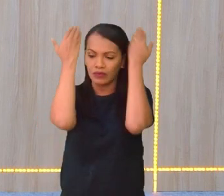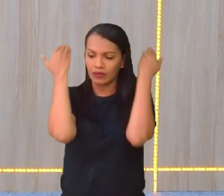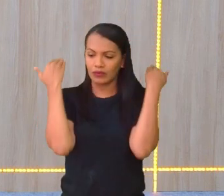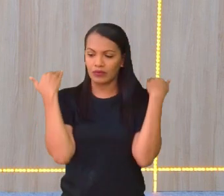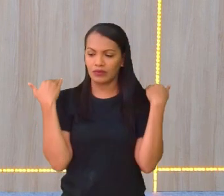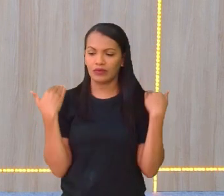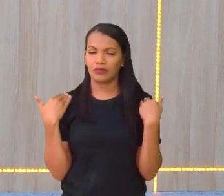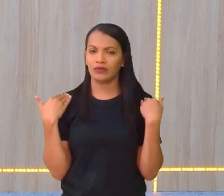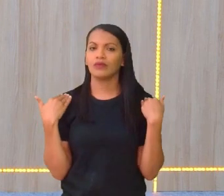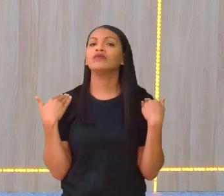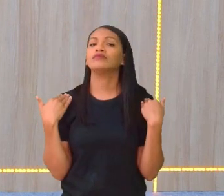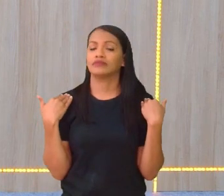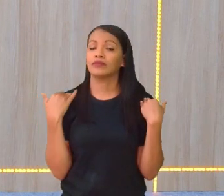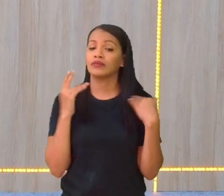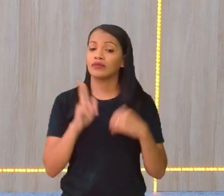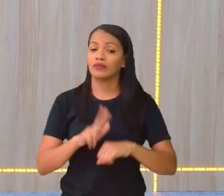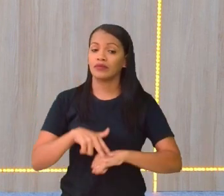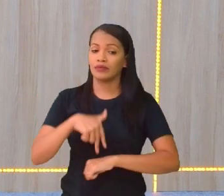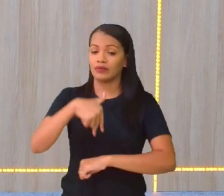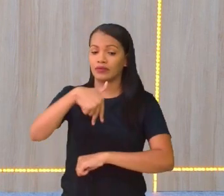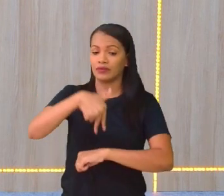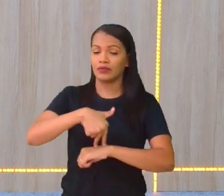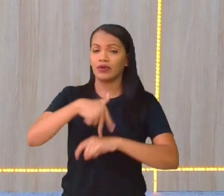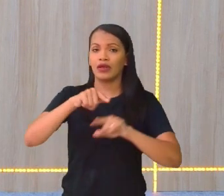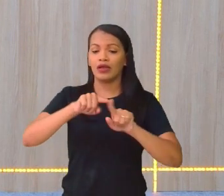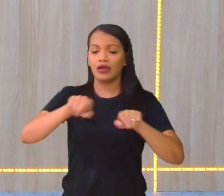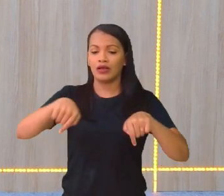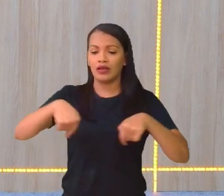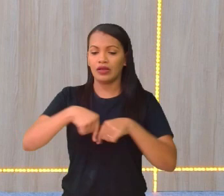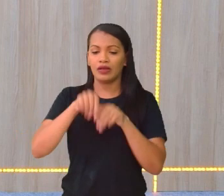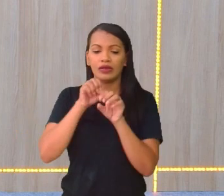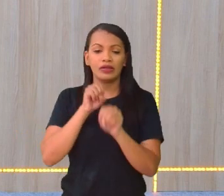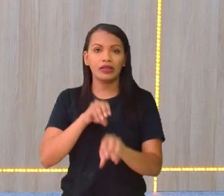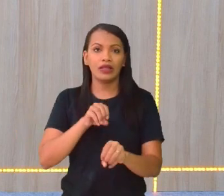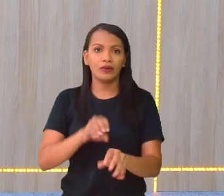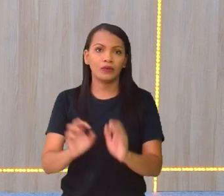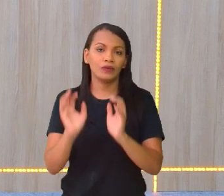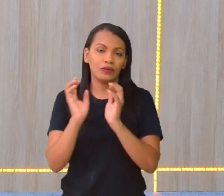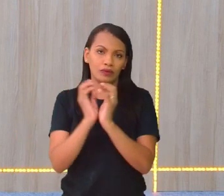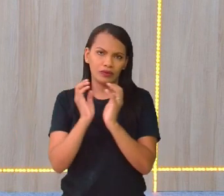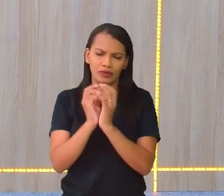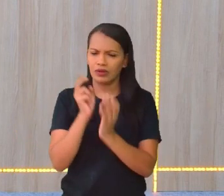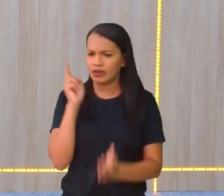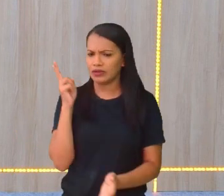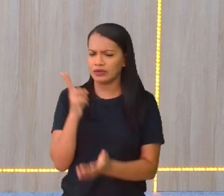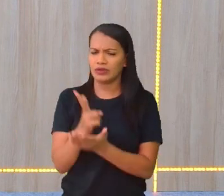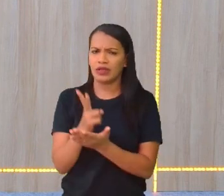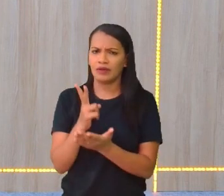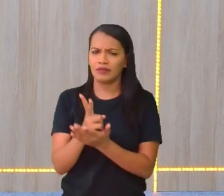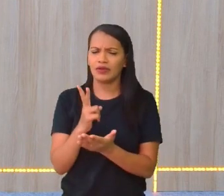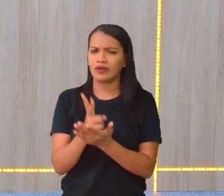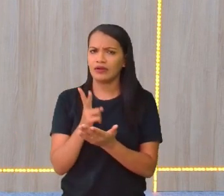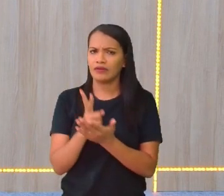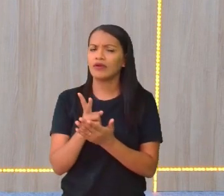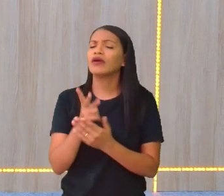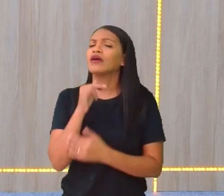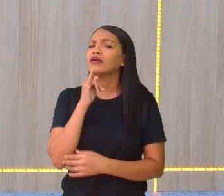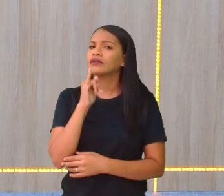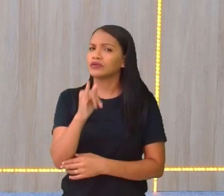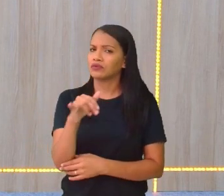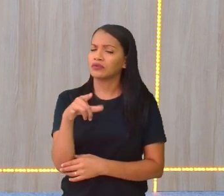médio e estou em pé nos estúdios Educa Recife. Como sempre falo, tenho